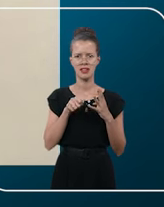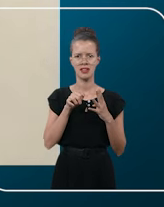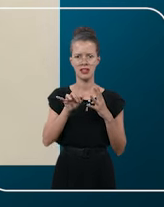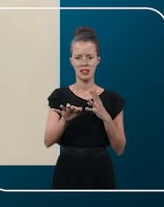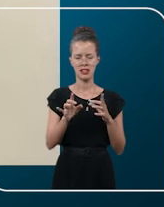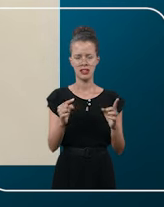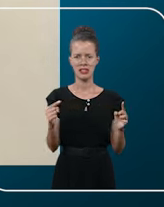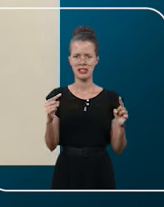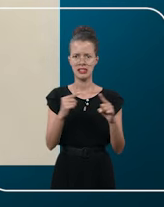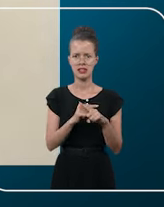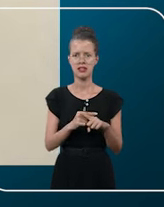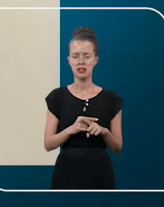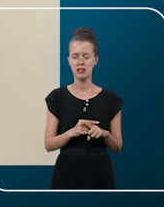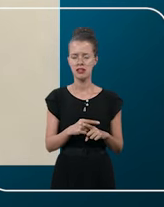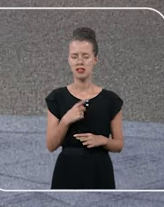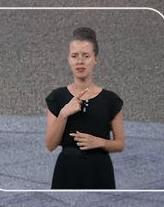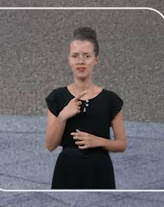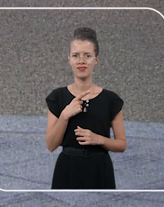da quantificação.